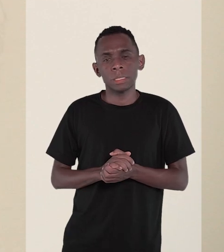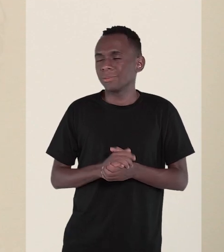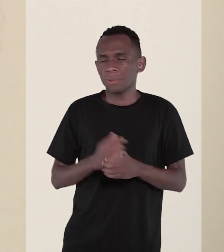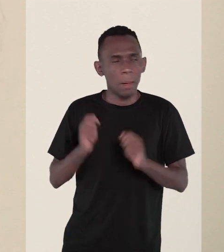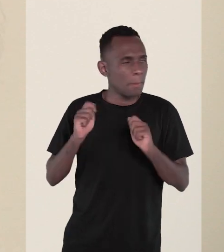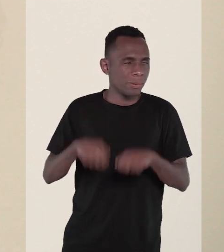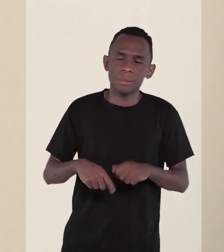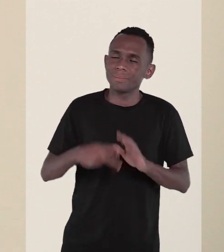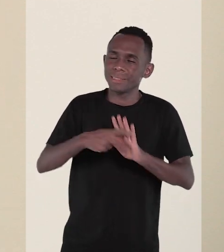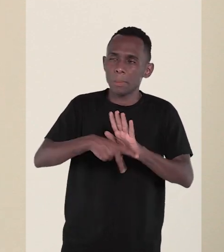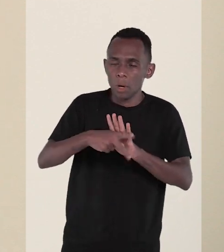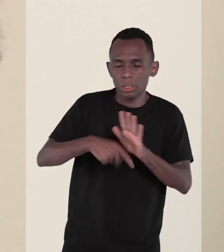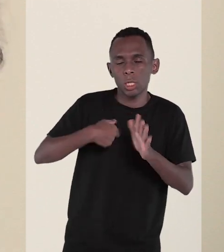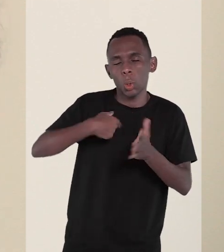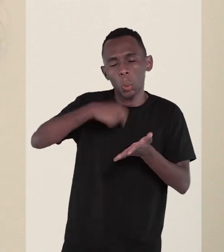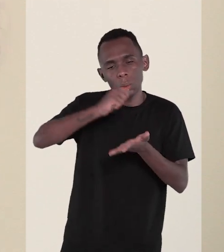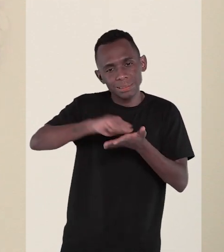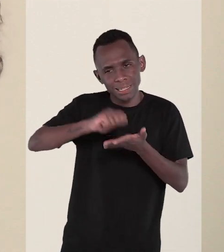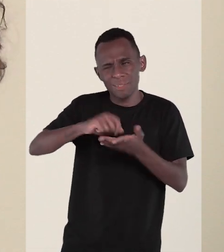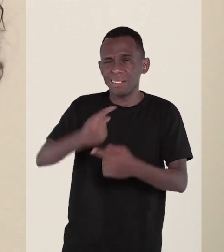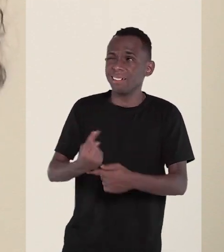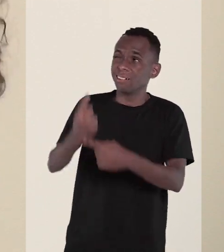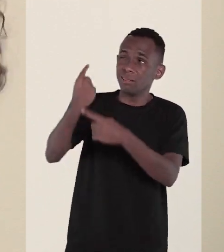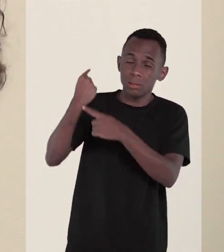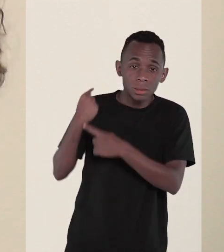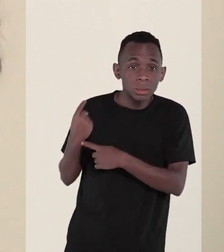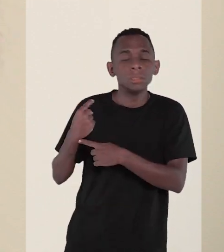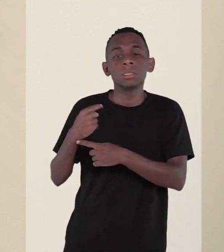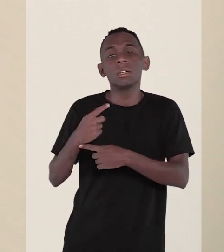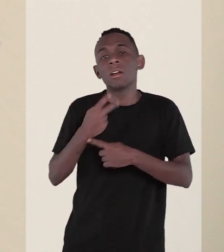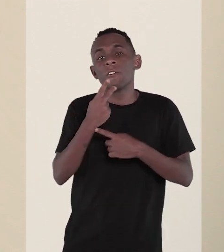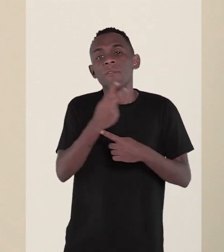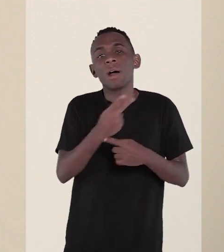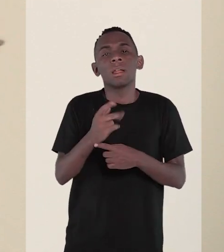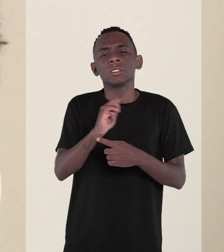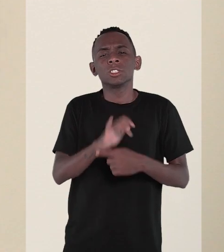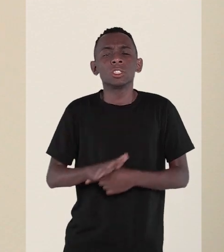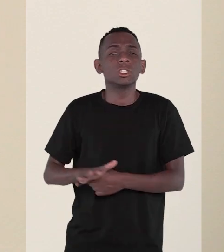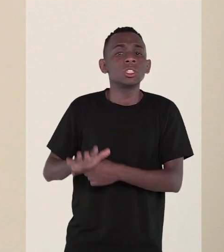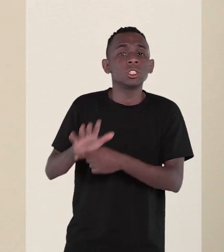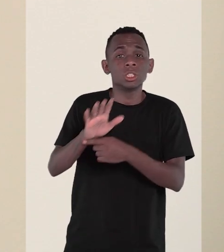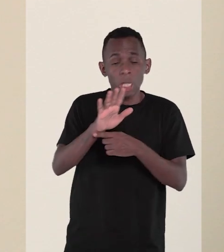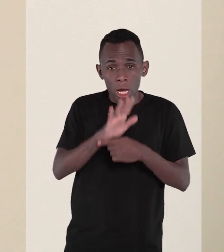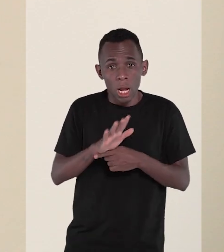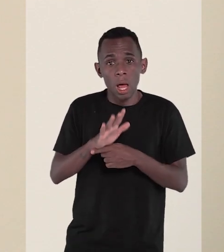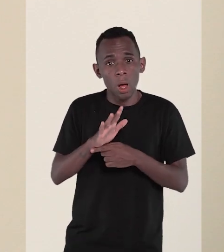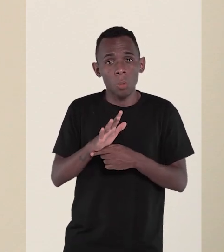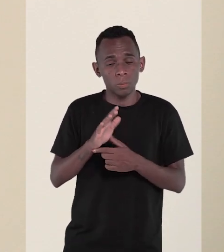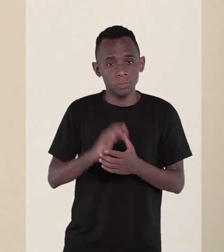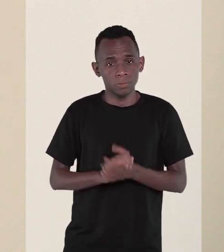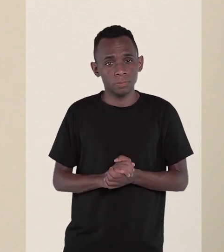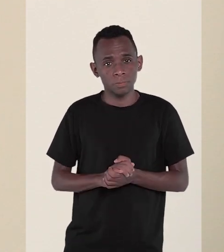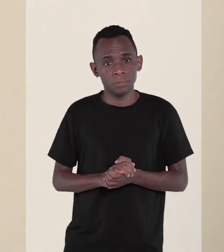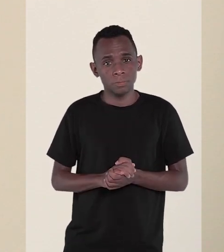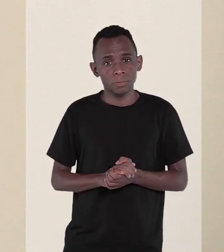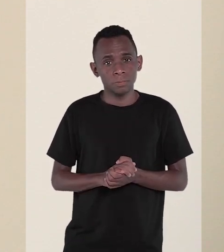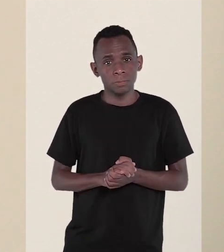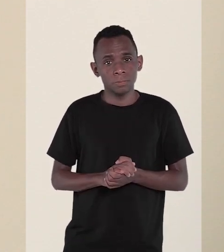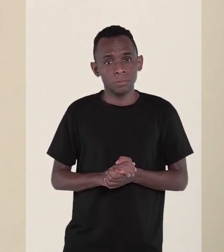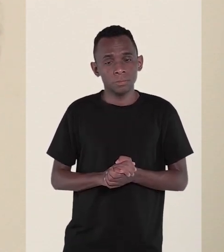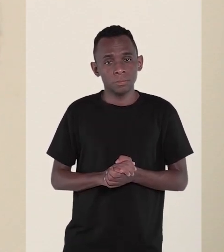Então, não deu certo esse projeto de eu escrever falando em geral de música, a não ser que fosse uma coisa mais